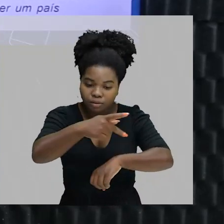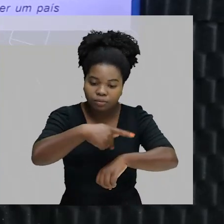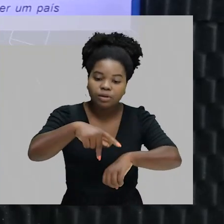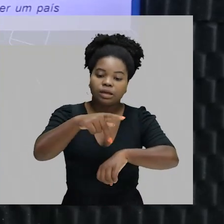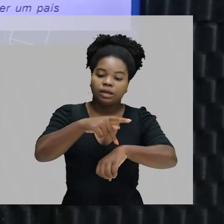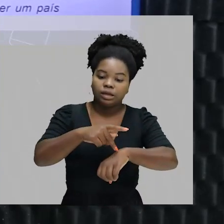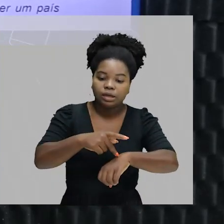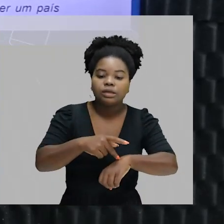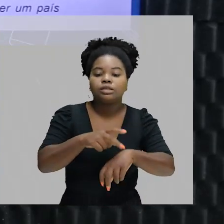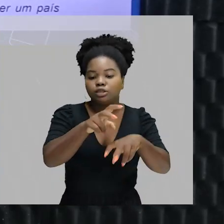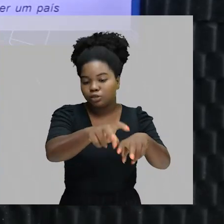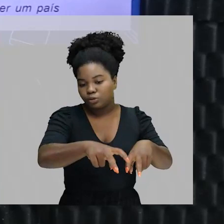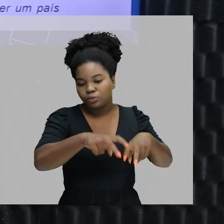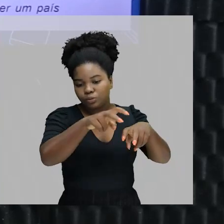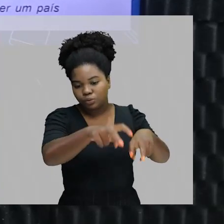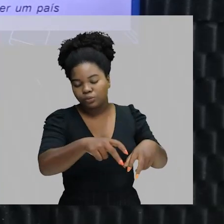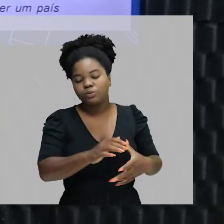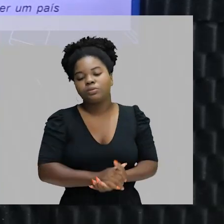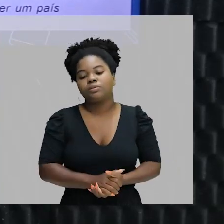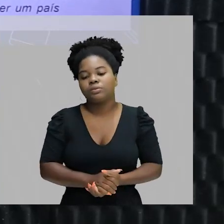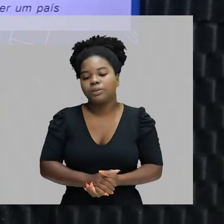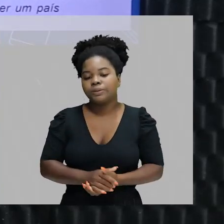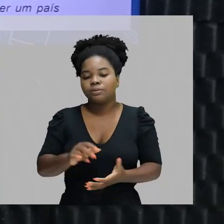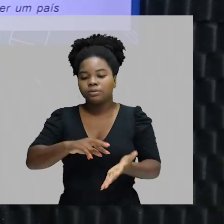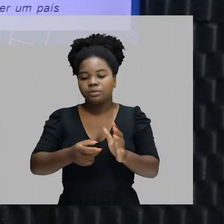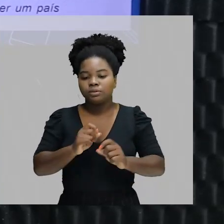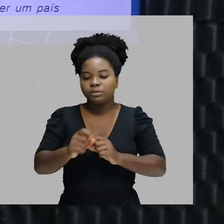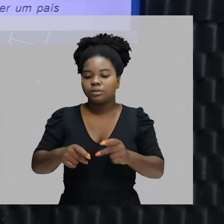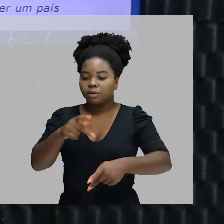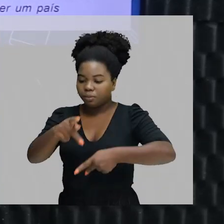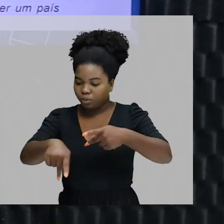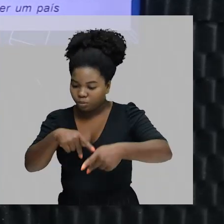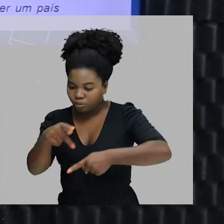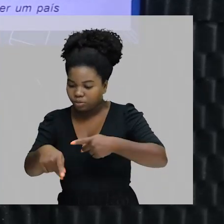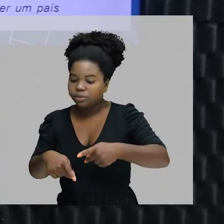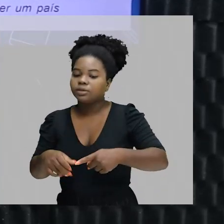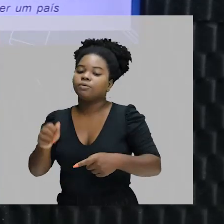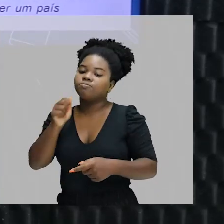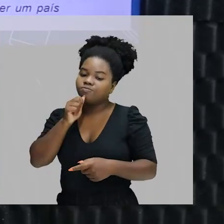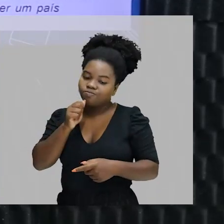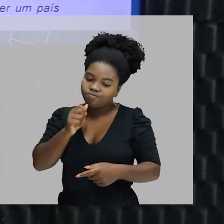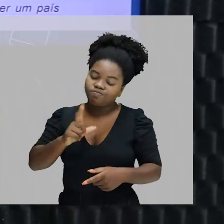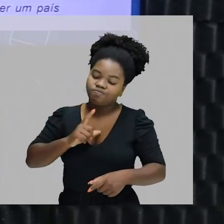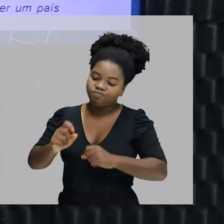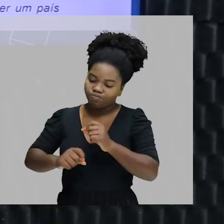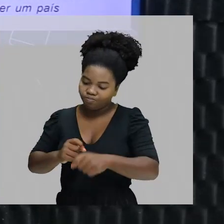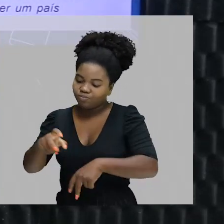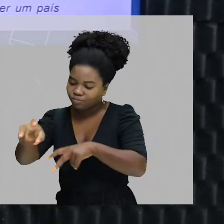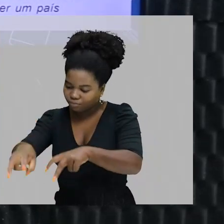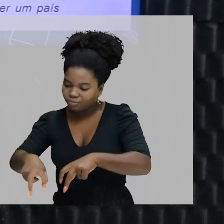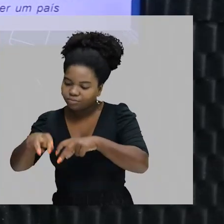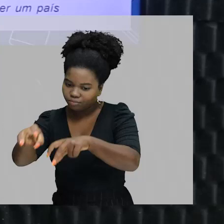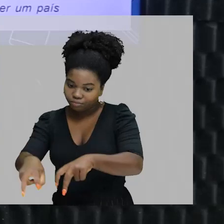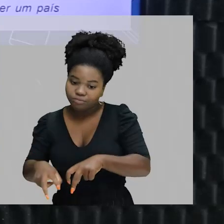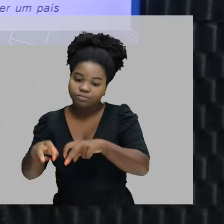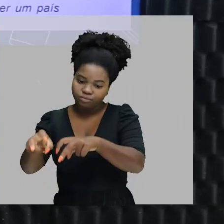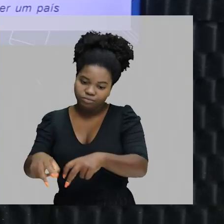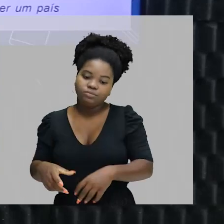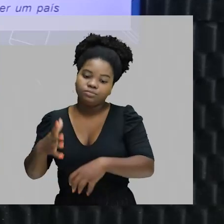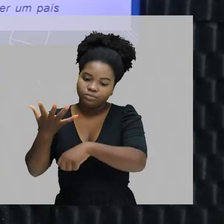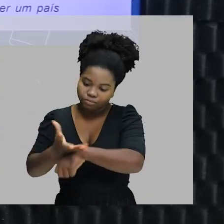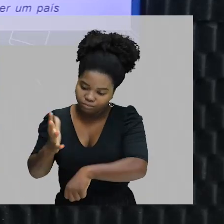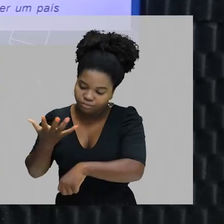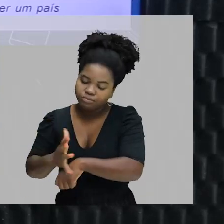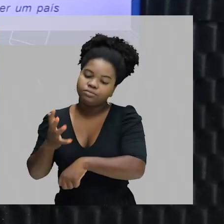população urbana, a maior parte da população ainda vai residir no campo, praticando as atividades de